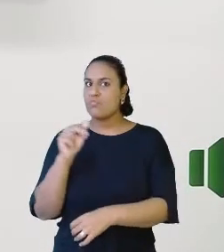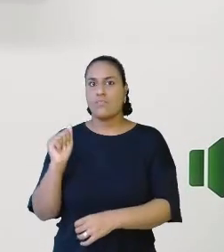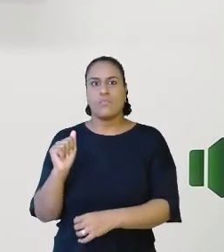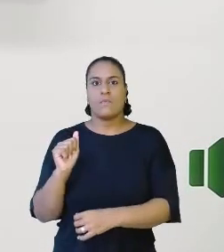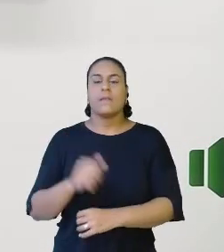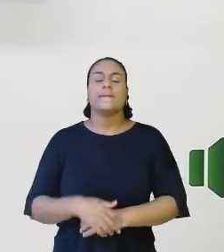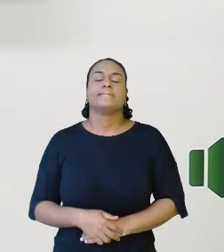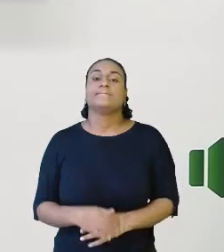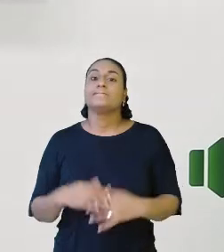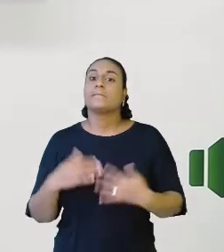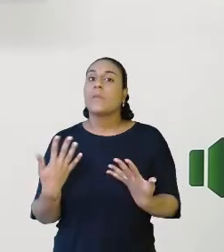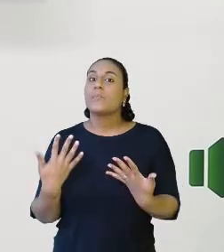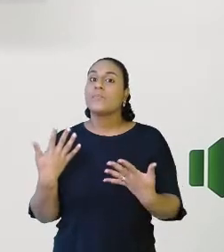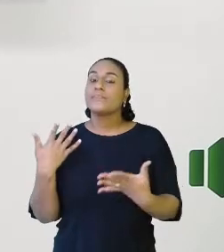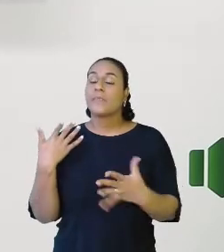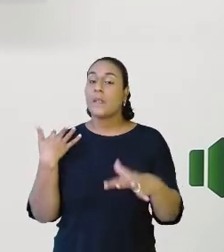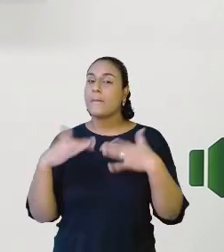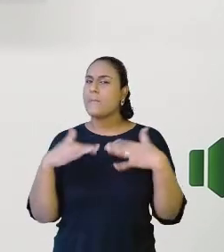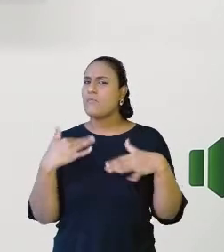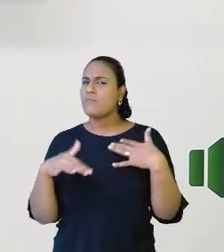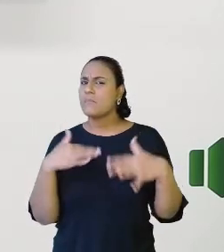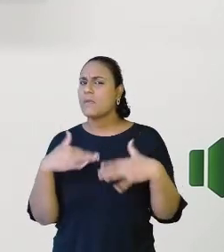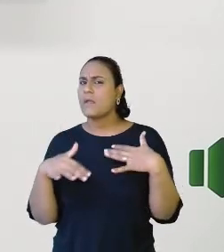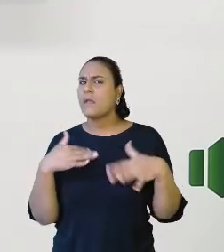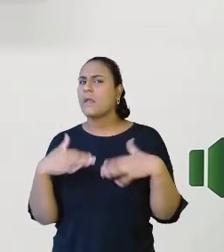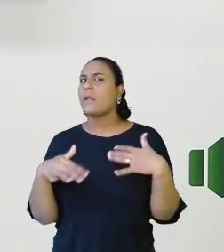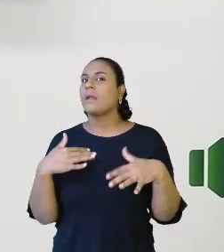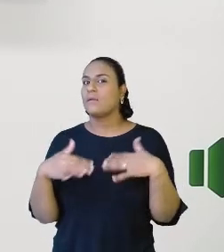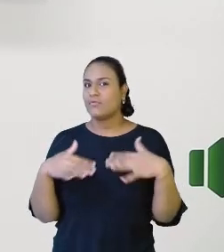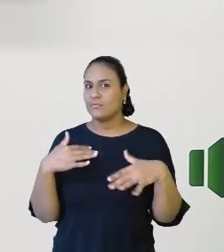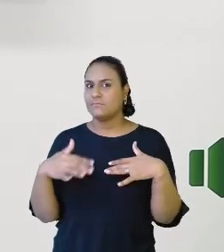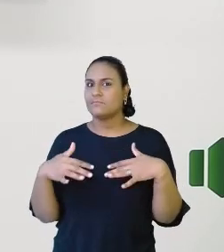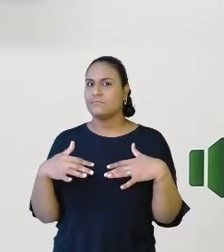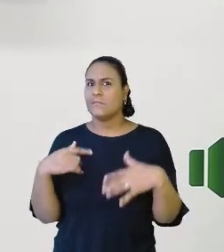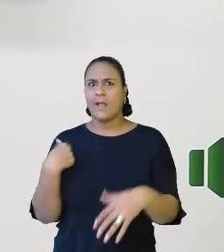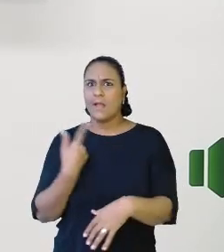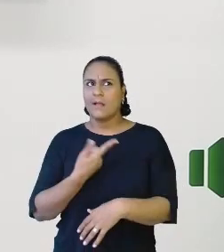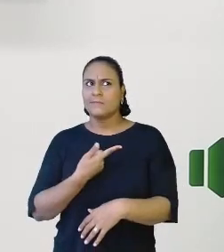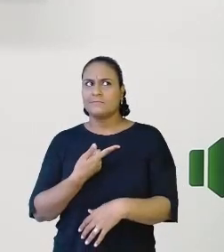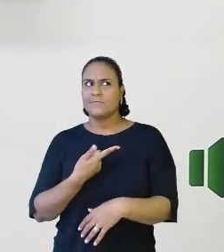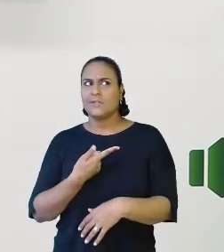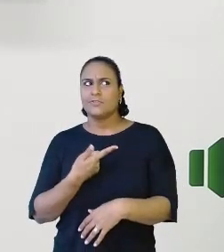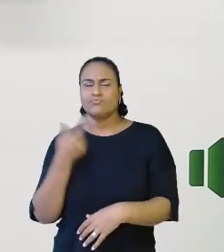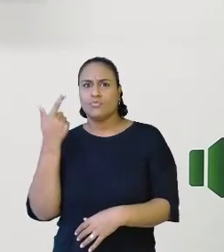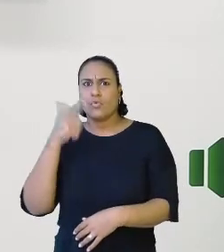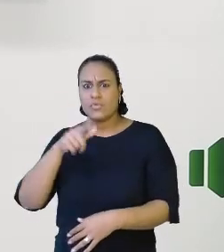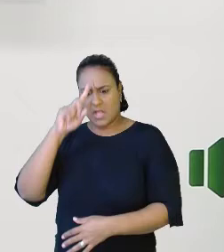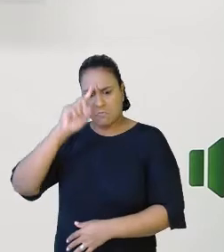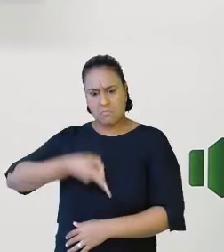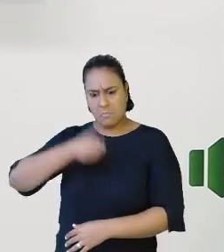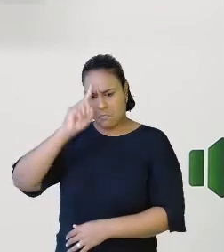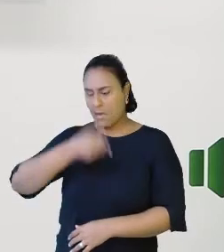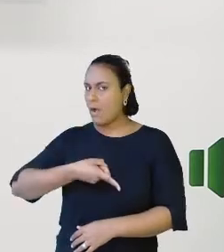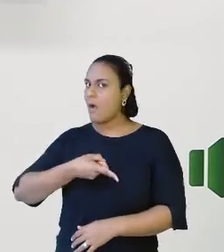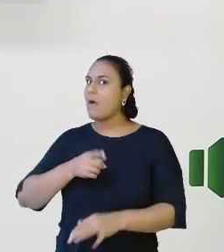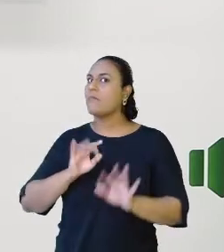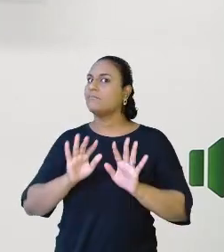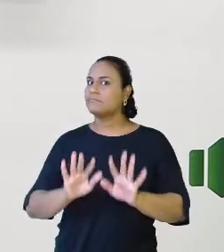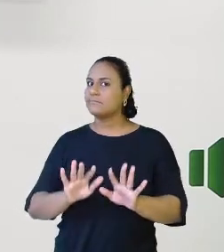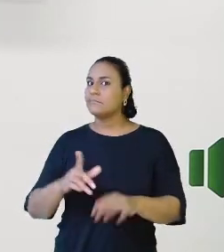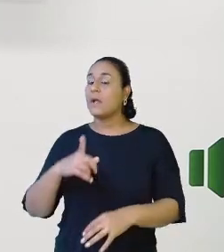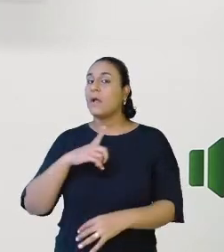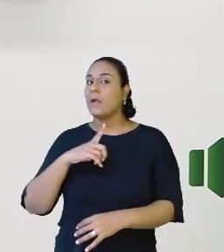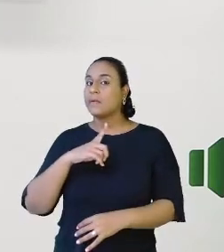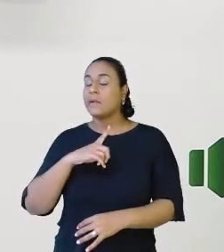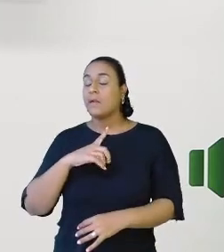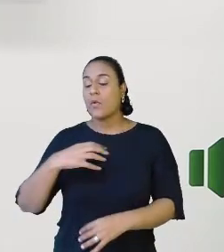E esses movimentos que são os movimentos involuntários, a gente não consegue comandar. Existe um órgão, e eu vou